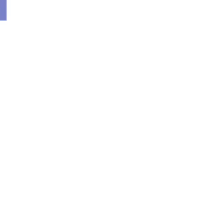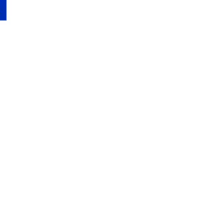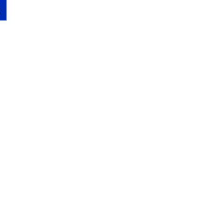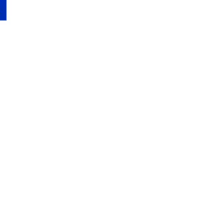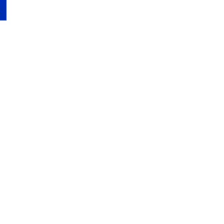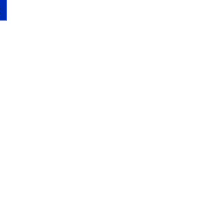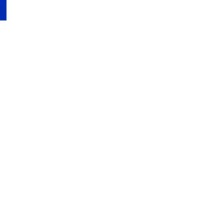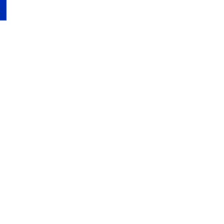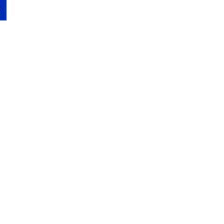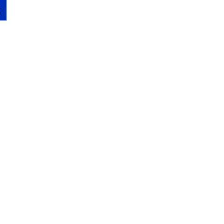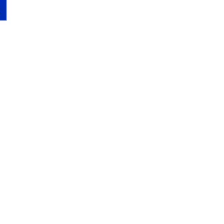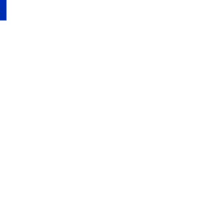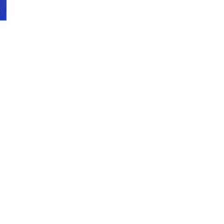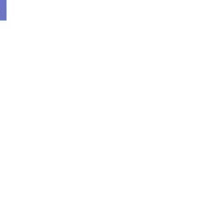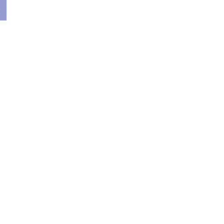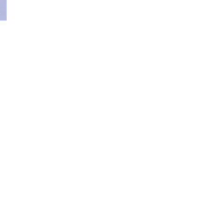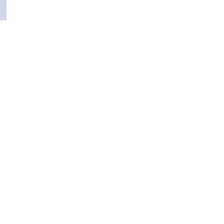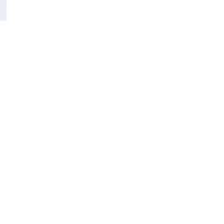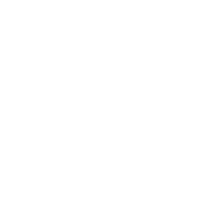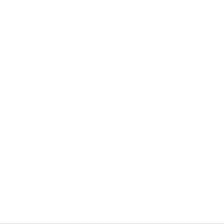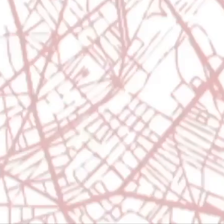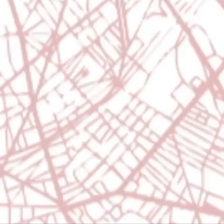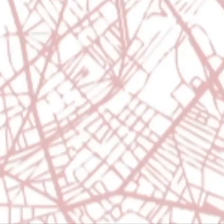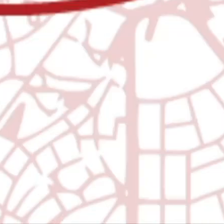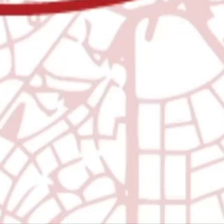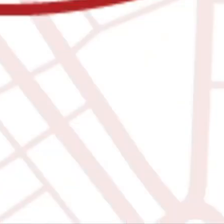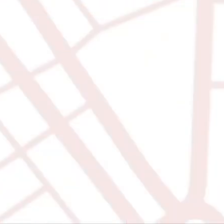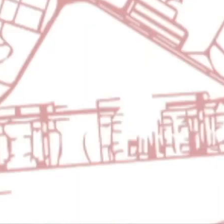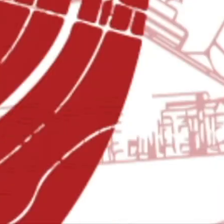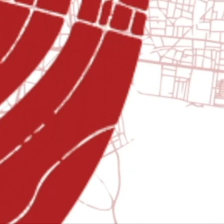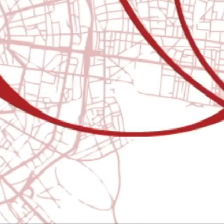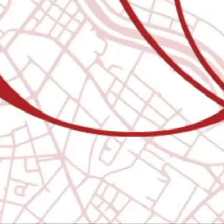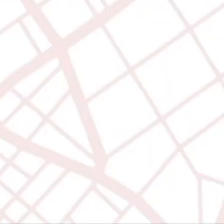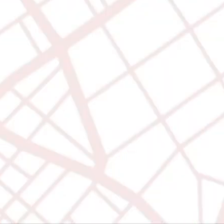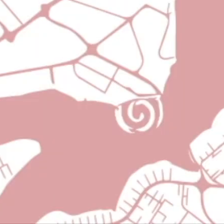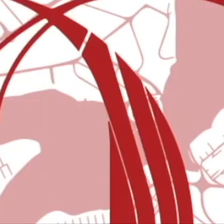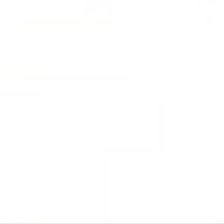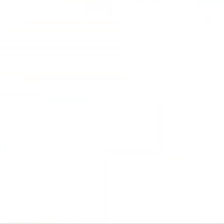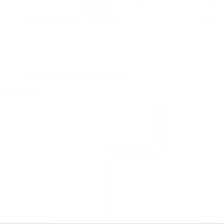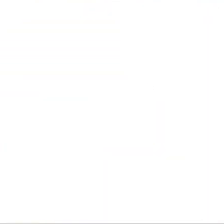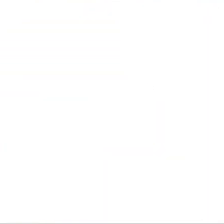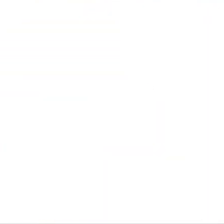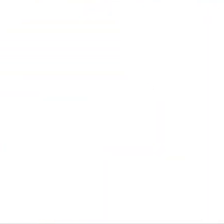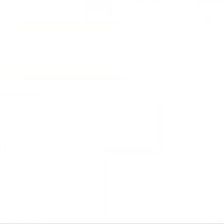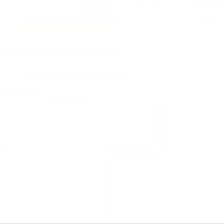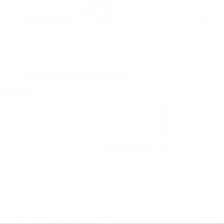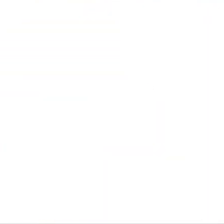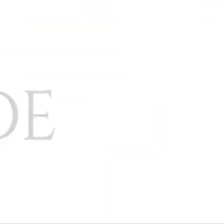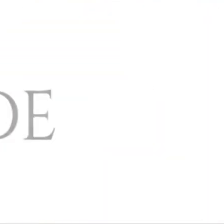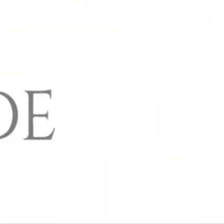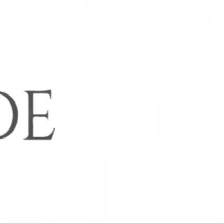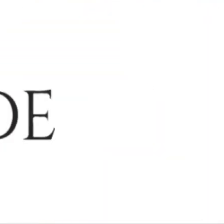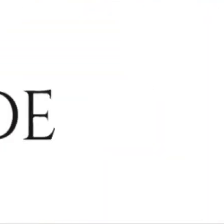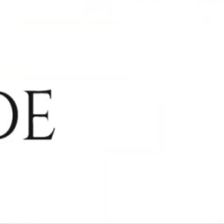Este projeto é realizado com recursos do Fundo de Apoio à Cultura do DF. Surgem linhas que formam um mapa. Ao centro, surgem